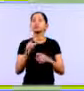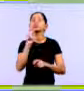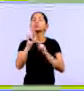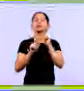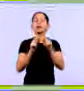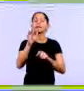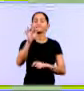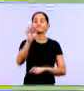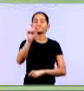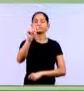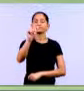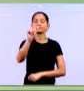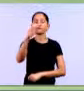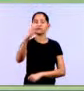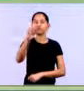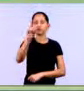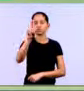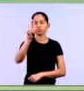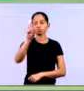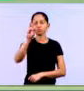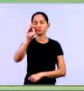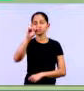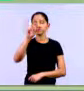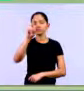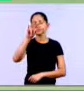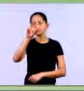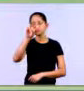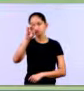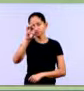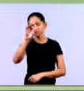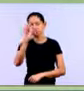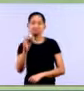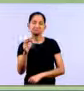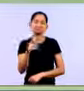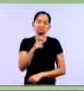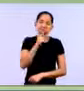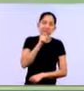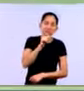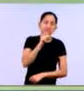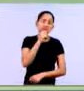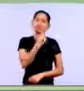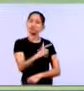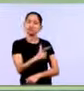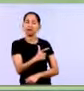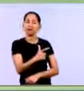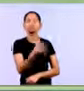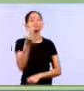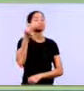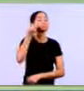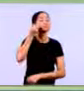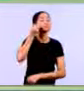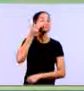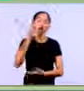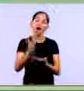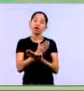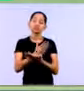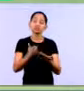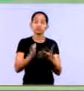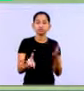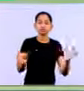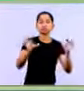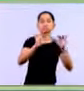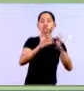facultatividade, que é a opção do ente político de instituir ou não o tributo, mas vimos que ela é relativizada pela lei